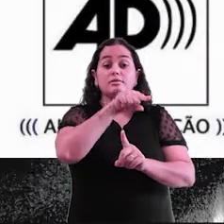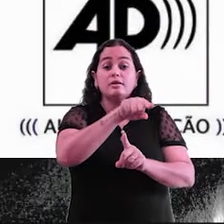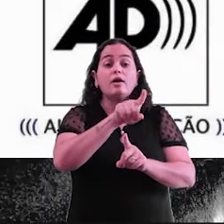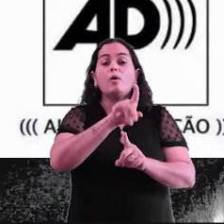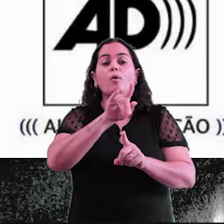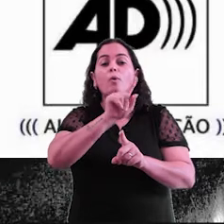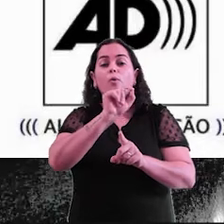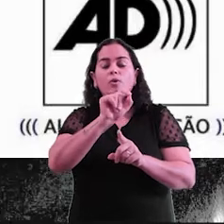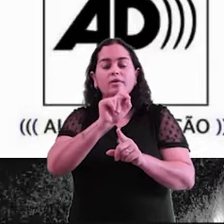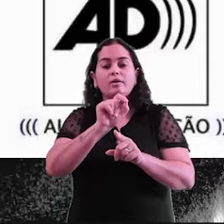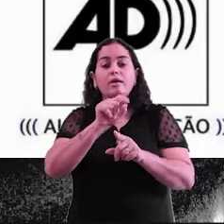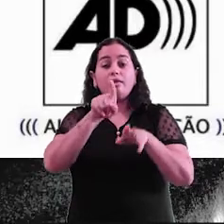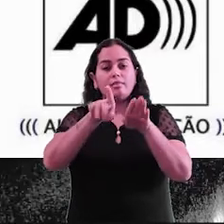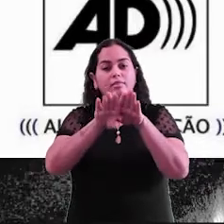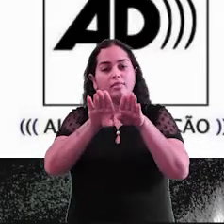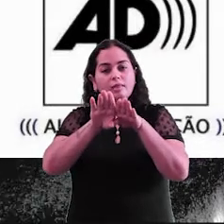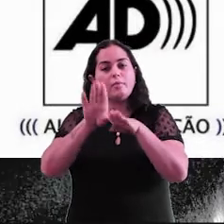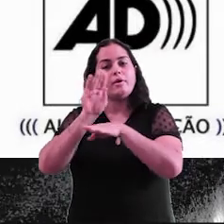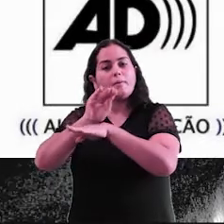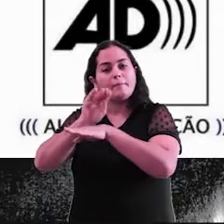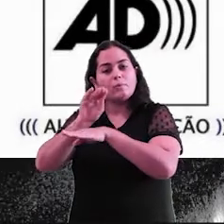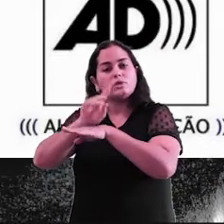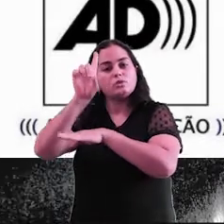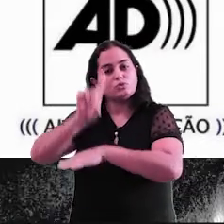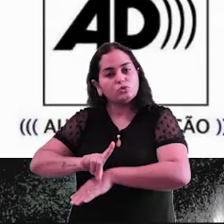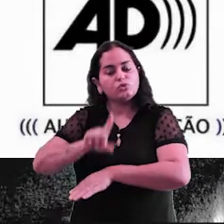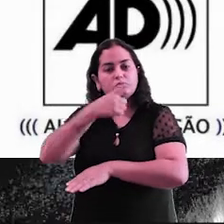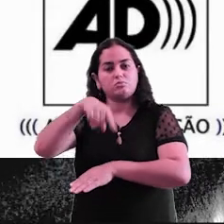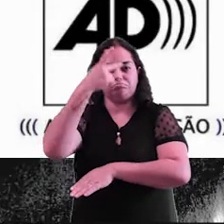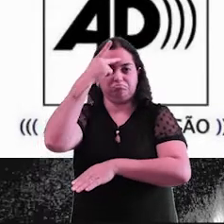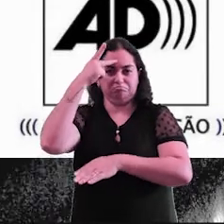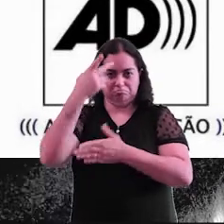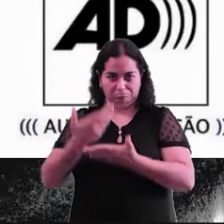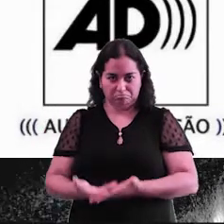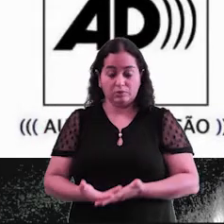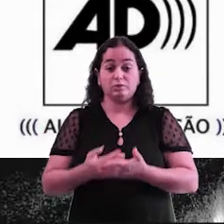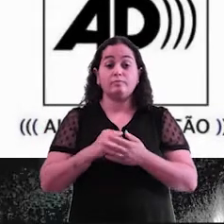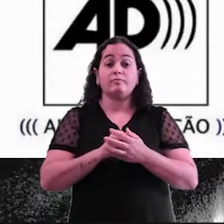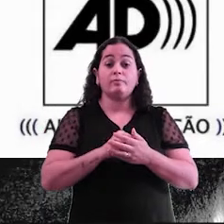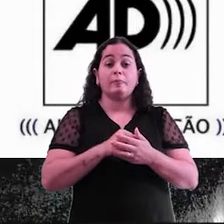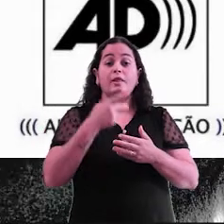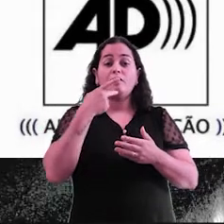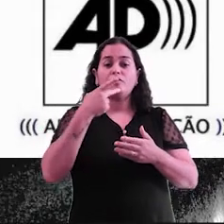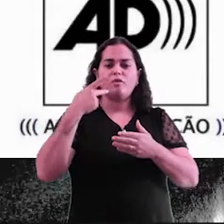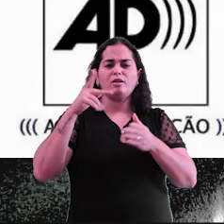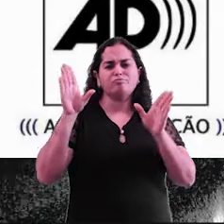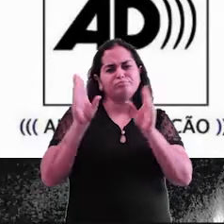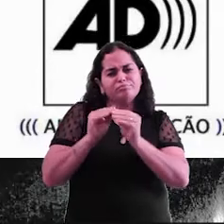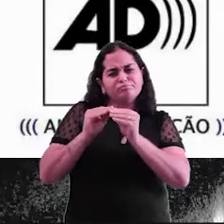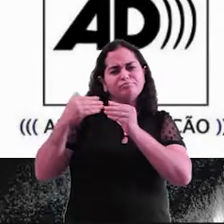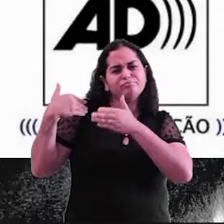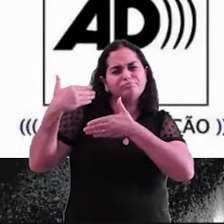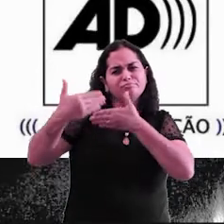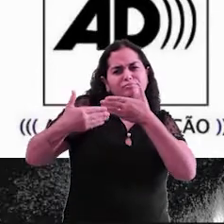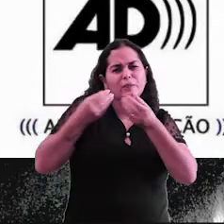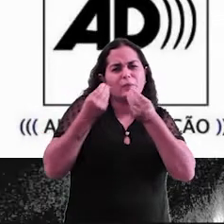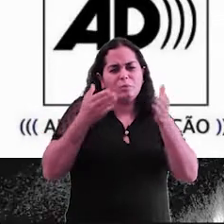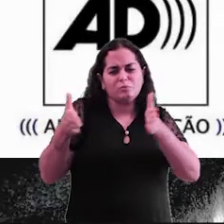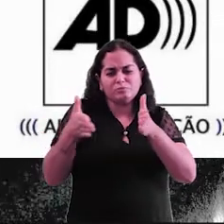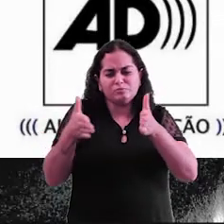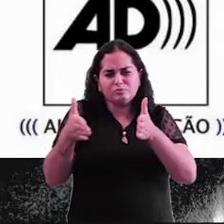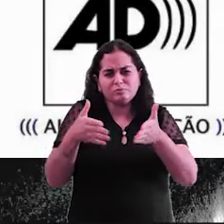breve panorama, eu sei que para muitos de vocês isso já é conhecido, mas é sempre bom a gente enfatizar